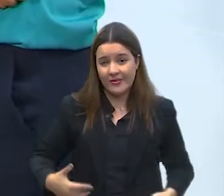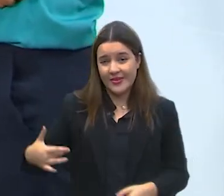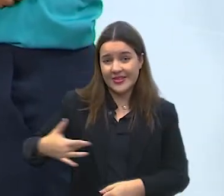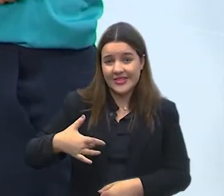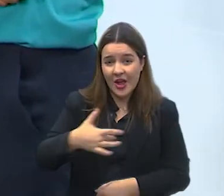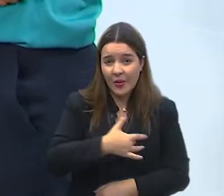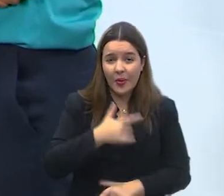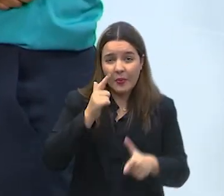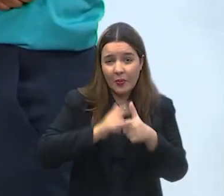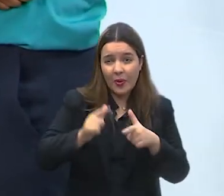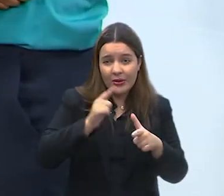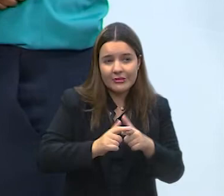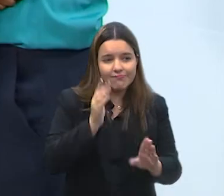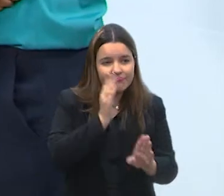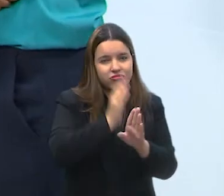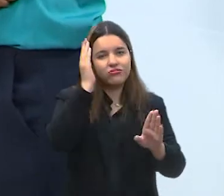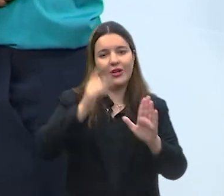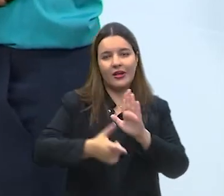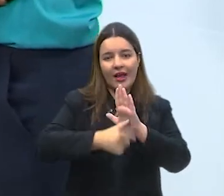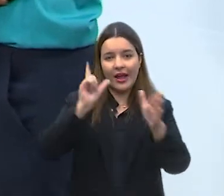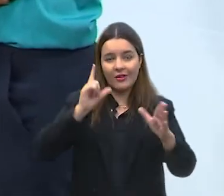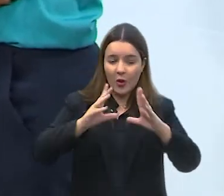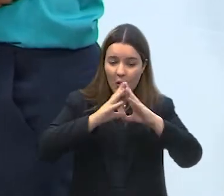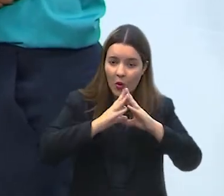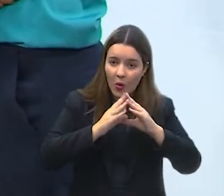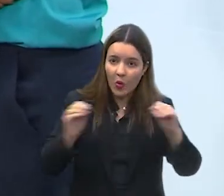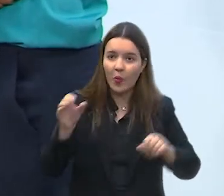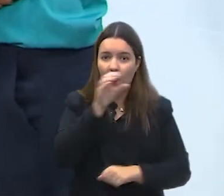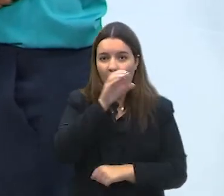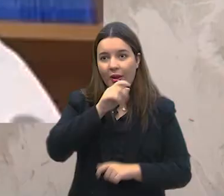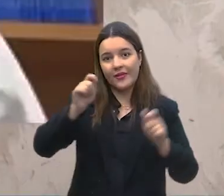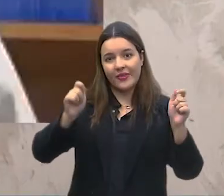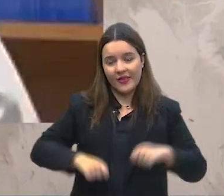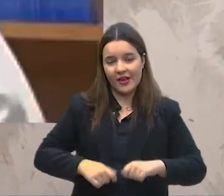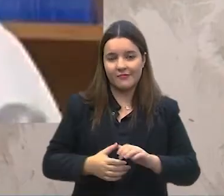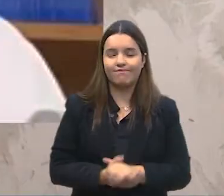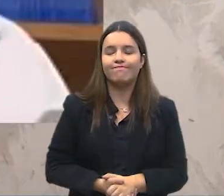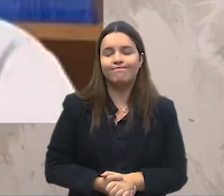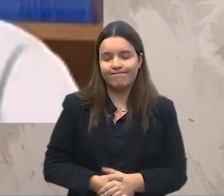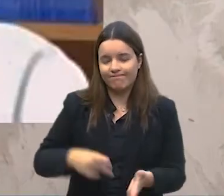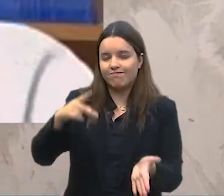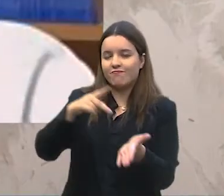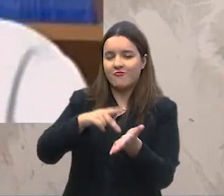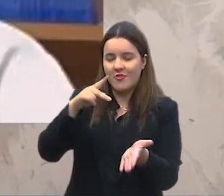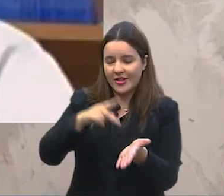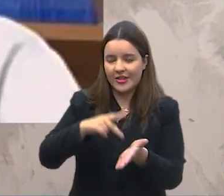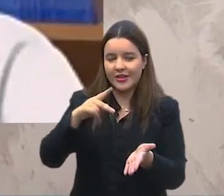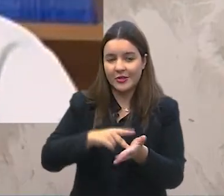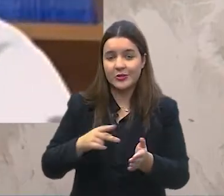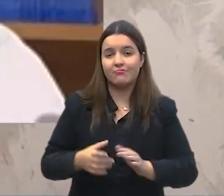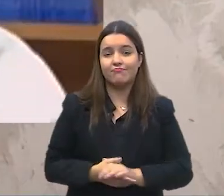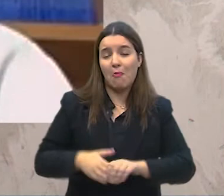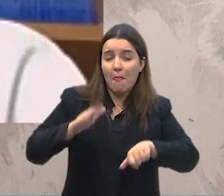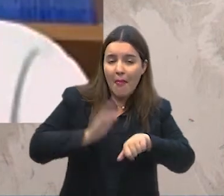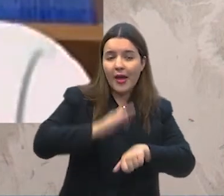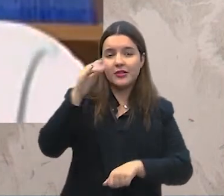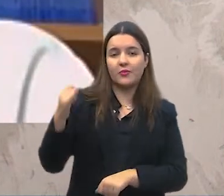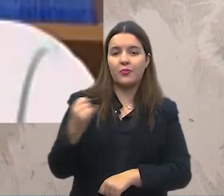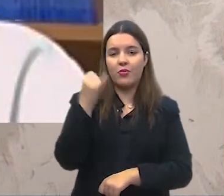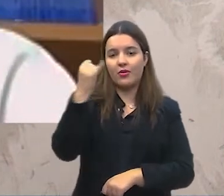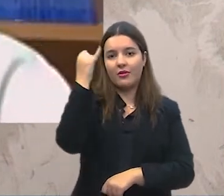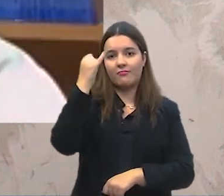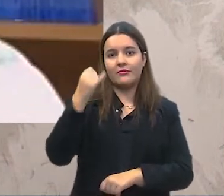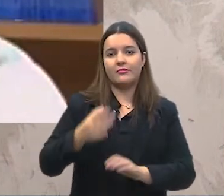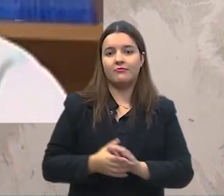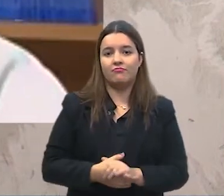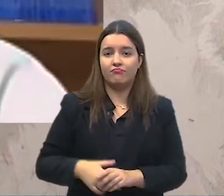início, que a cura pode estar pertinho também. Sem dúvida, sem dúvida. O mais importante é que a gente tem